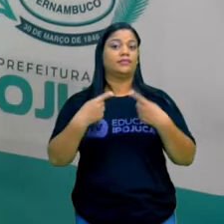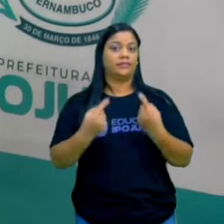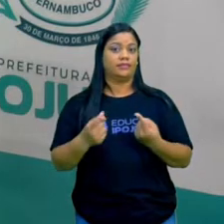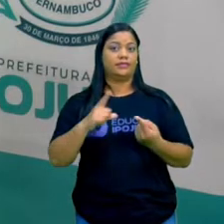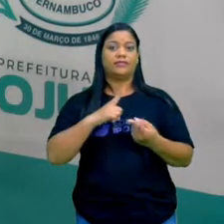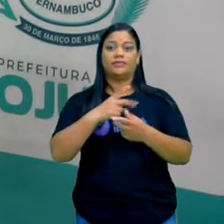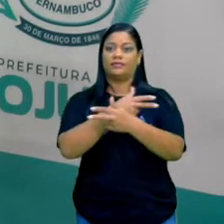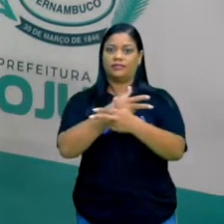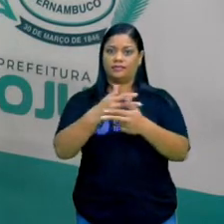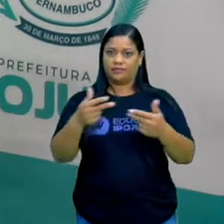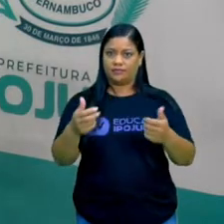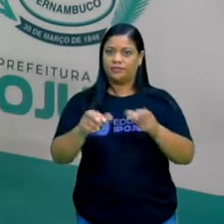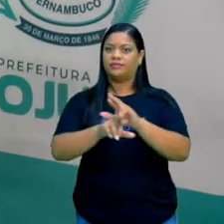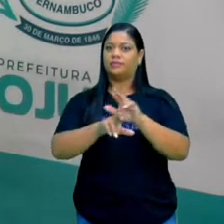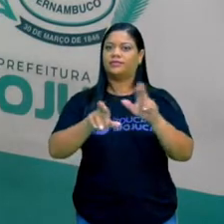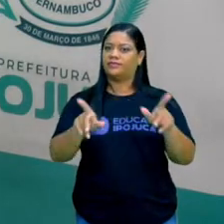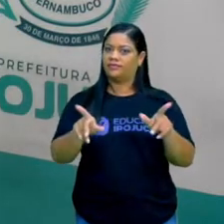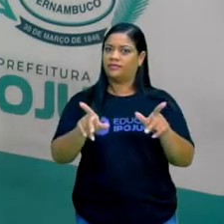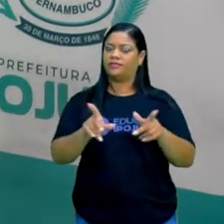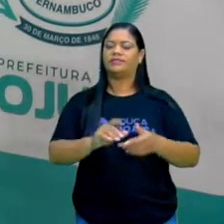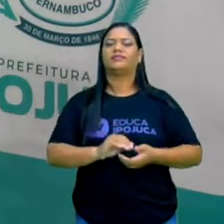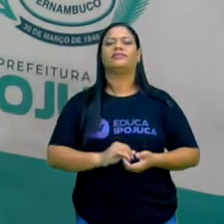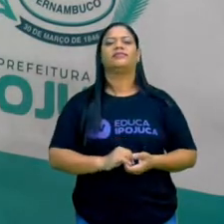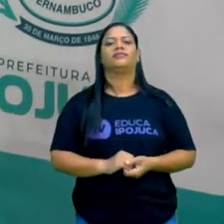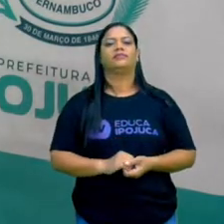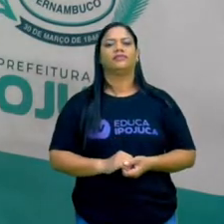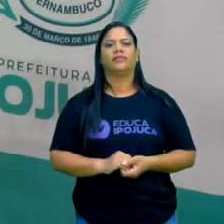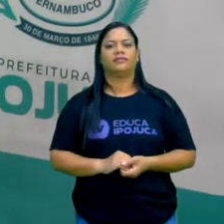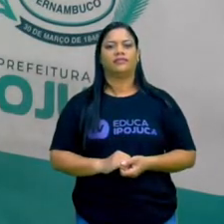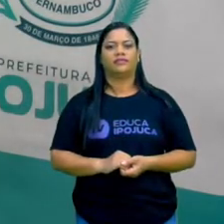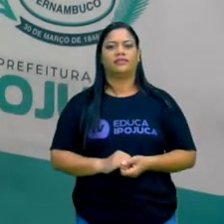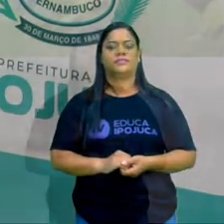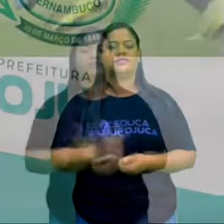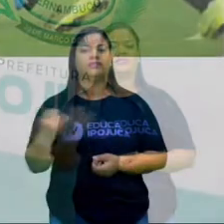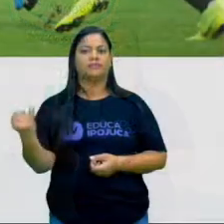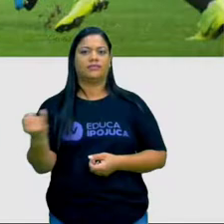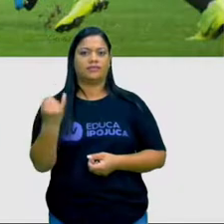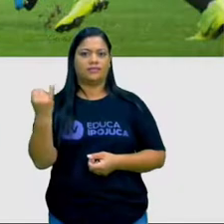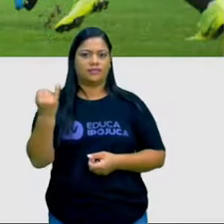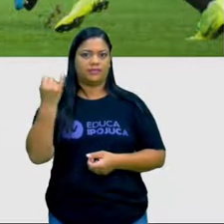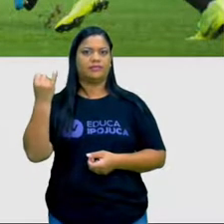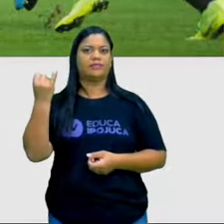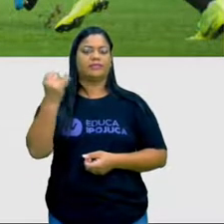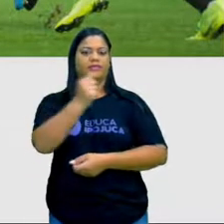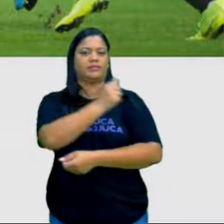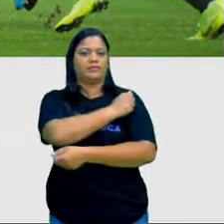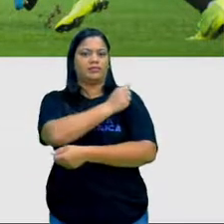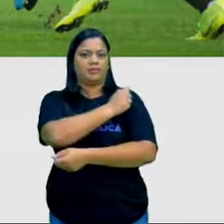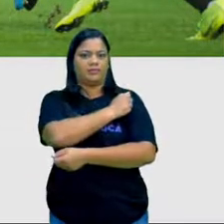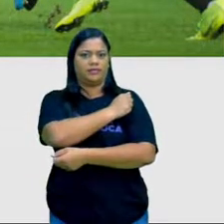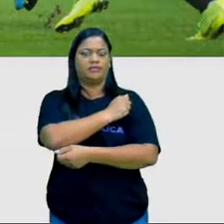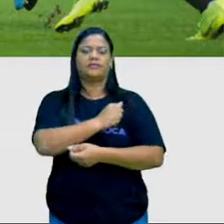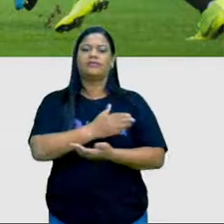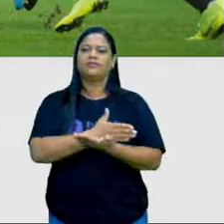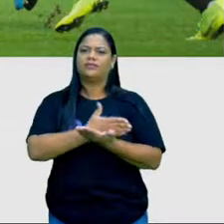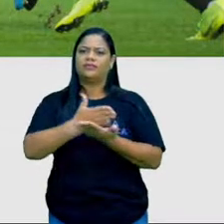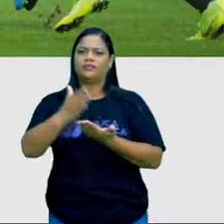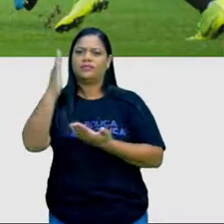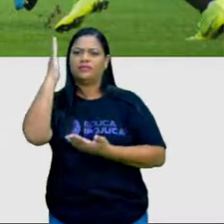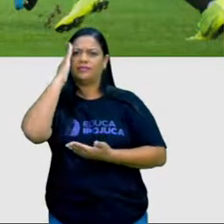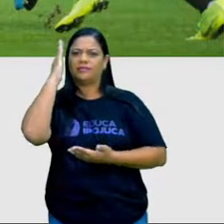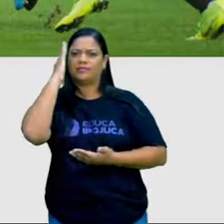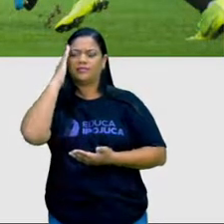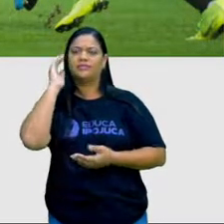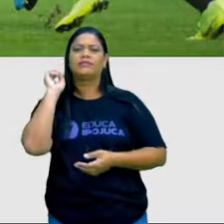tem coisas que ela é diferente. Vamos ver. Por isso é muito importante que os alunos nessa fase comecem a